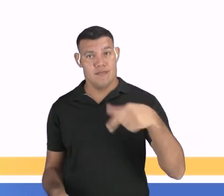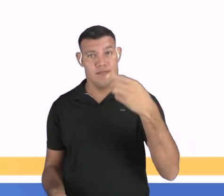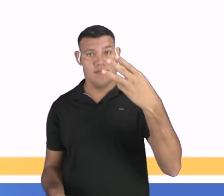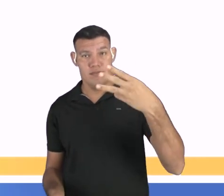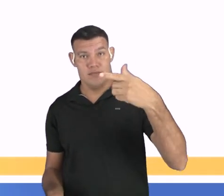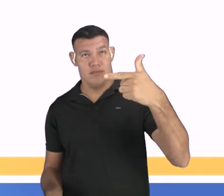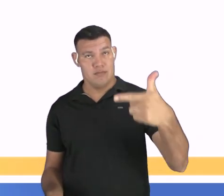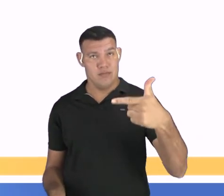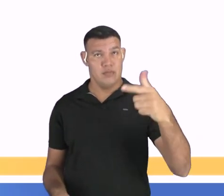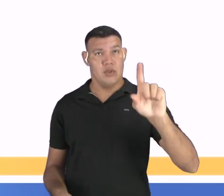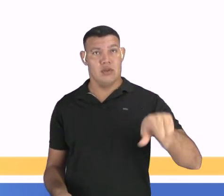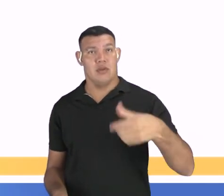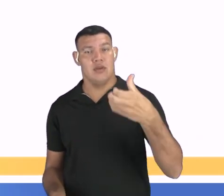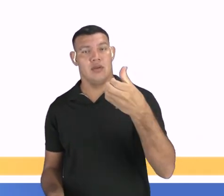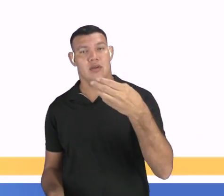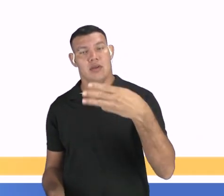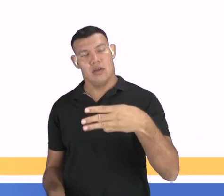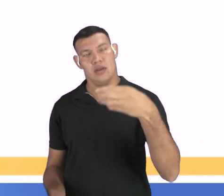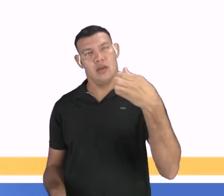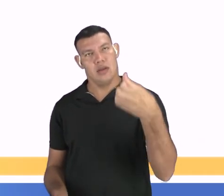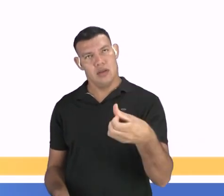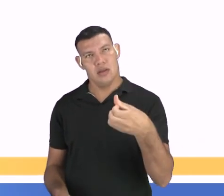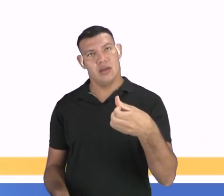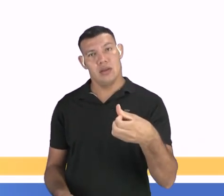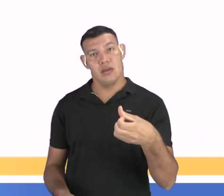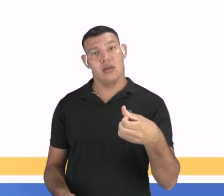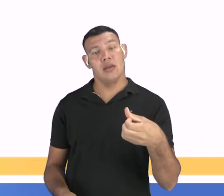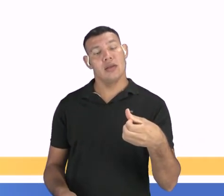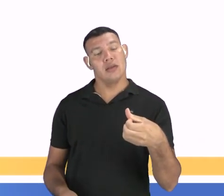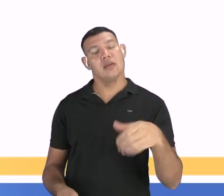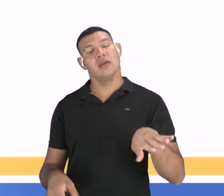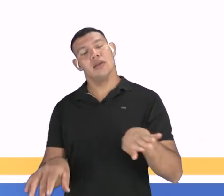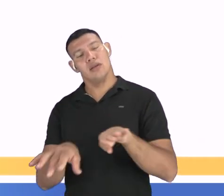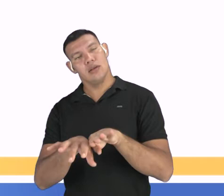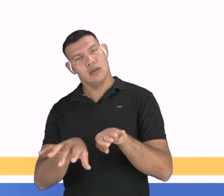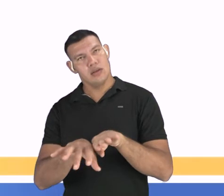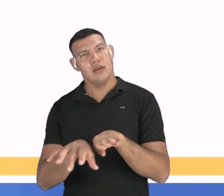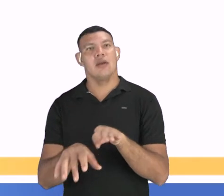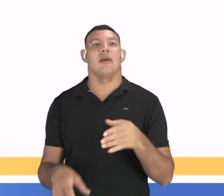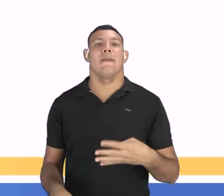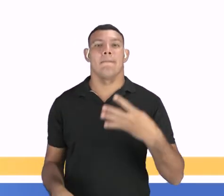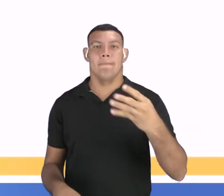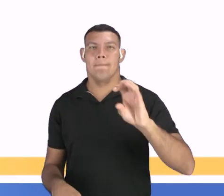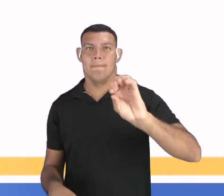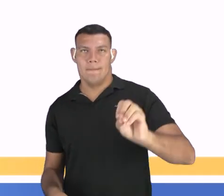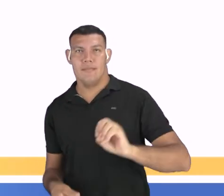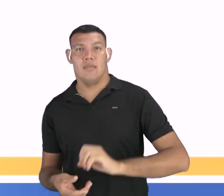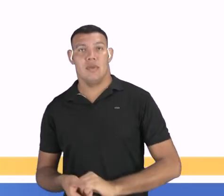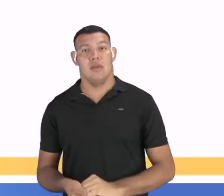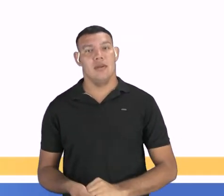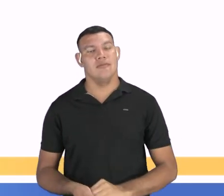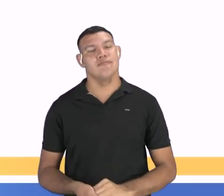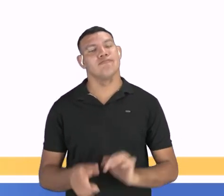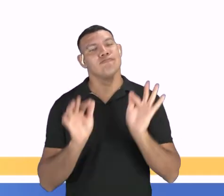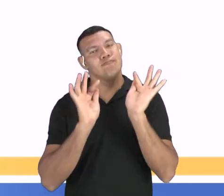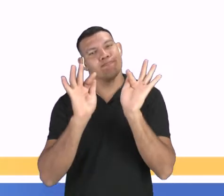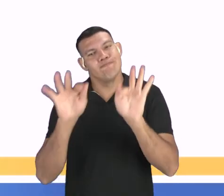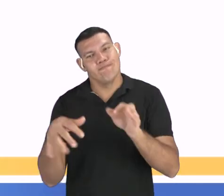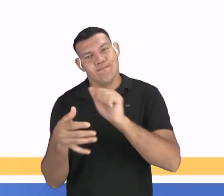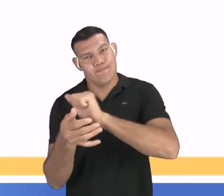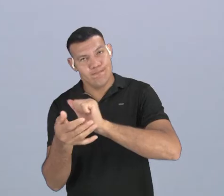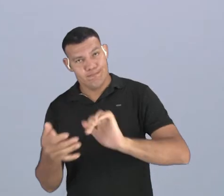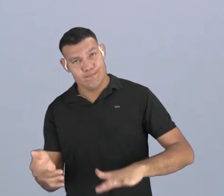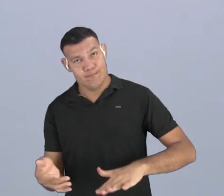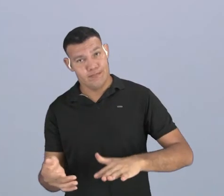40. Então, assim, essas são as quantidades possíveis de alunos nessa turma. Com isso, a gente finaliza o exercício de